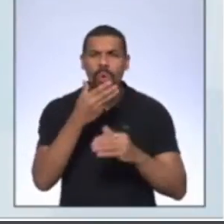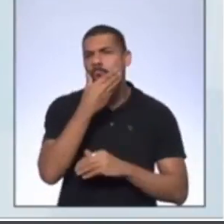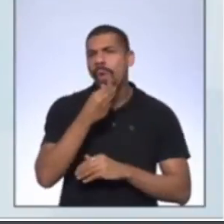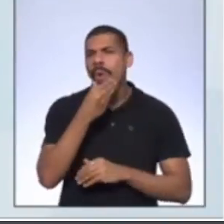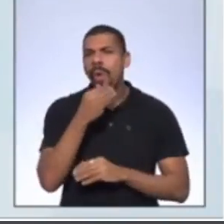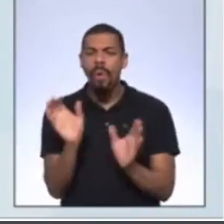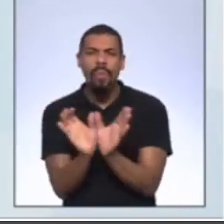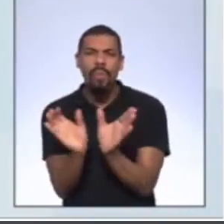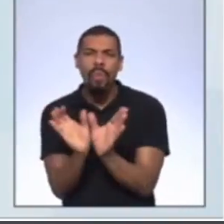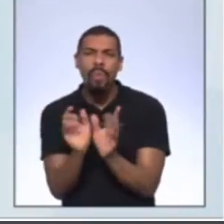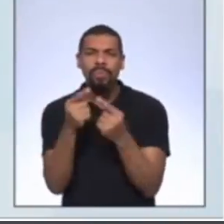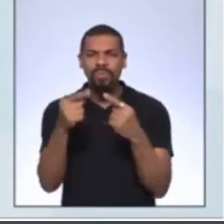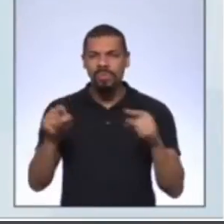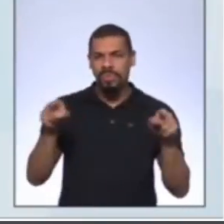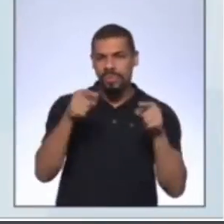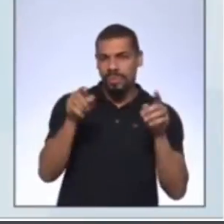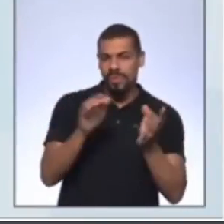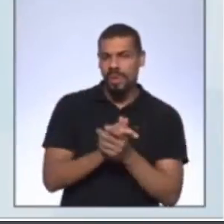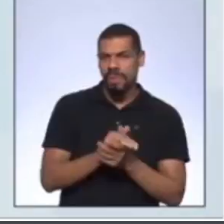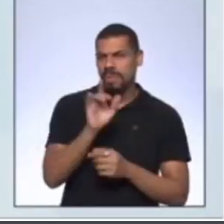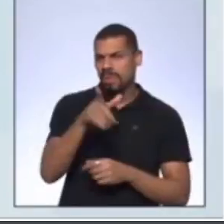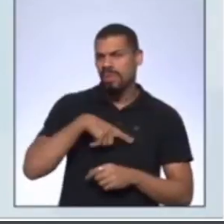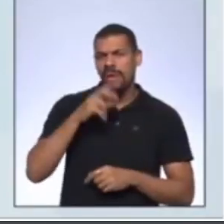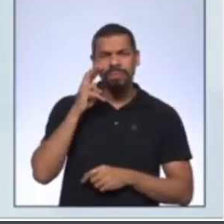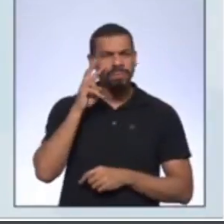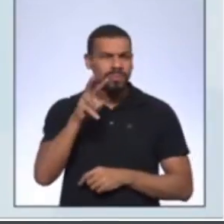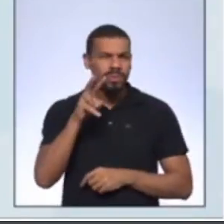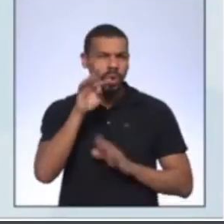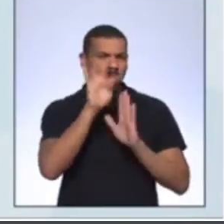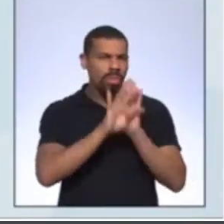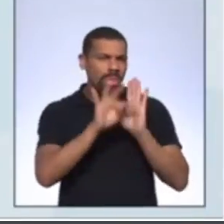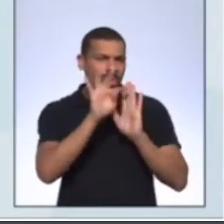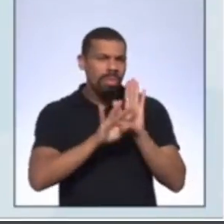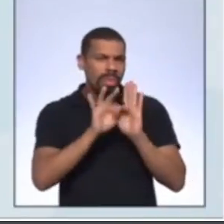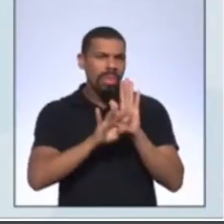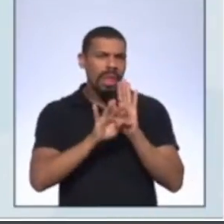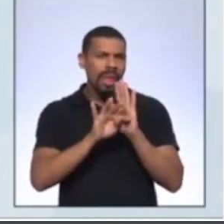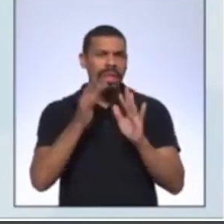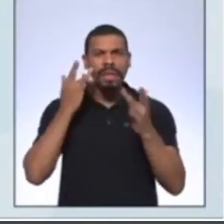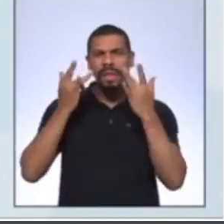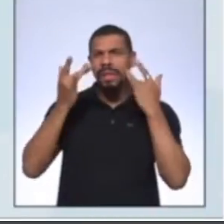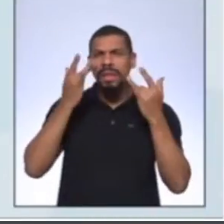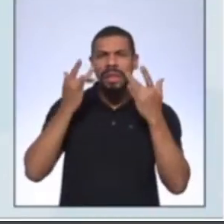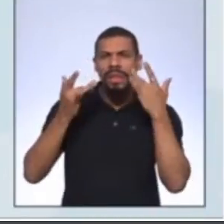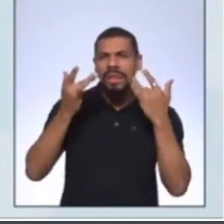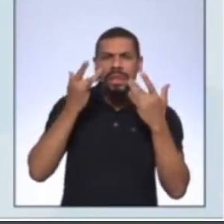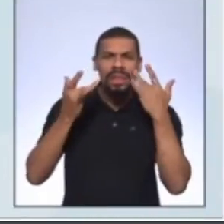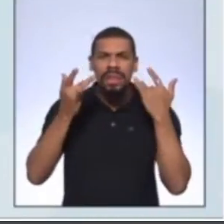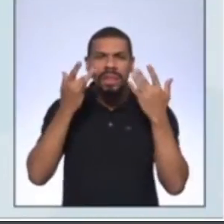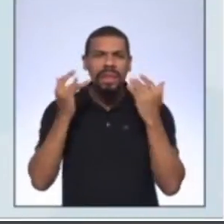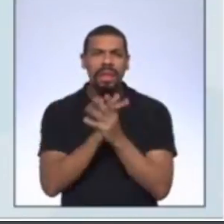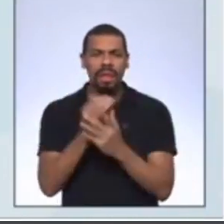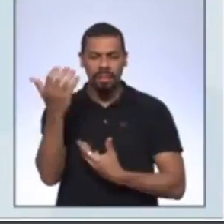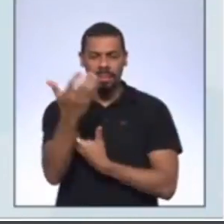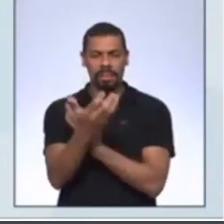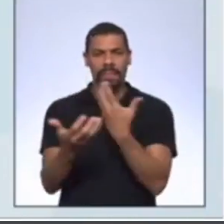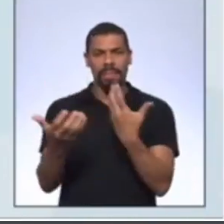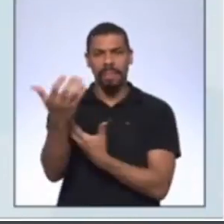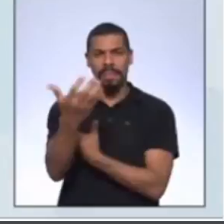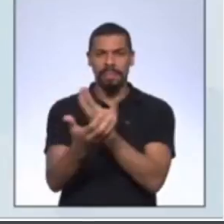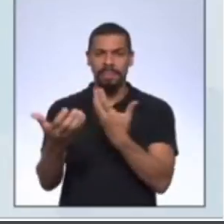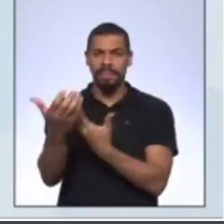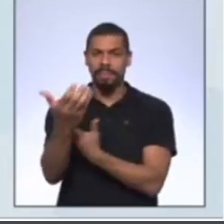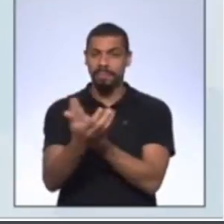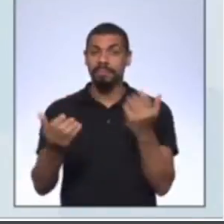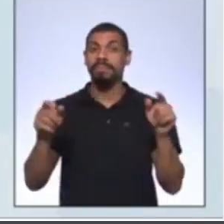que vocês gostem mais tá vocês já ouviram algum trecho de peças eruditas é preciso um dita gente nem muitas pessoas